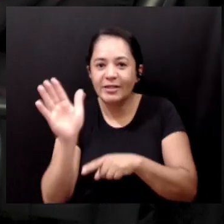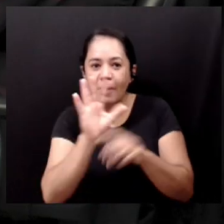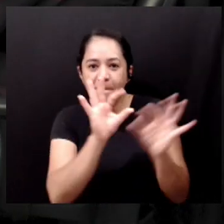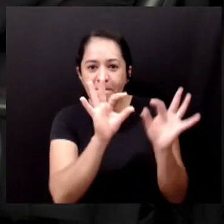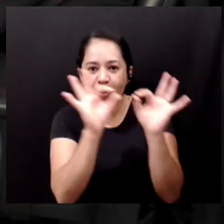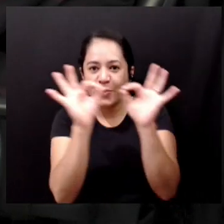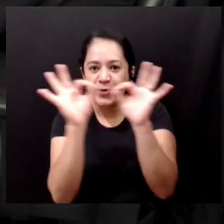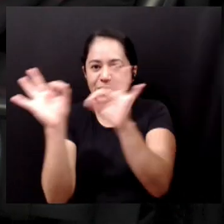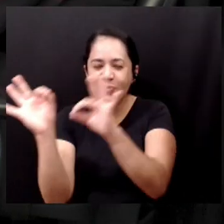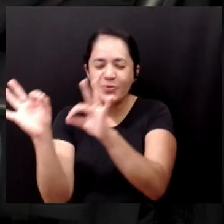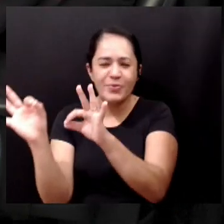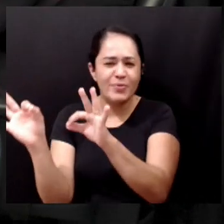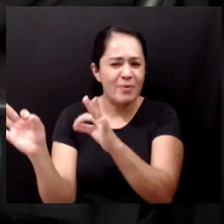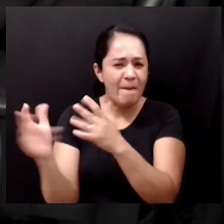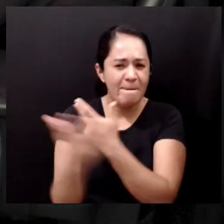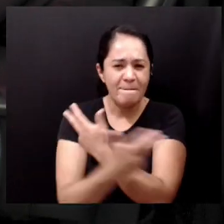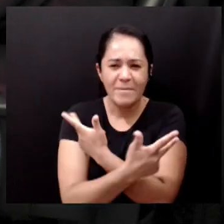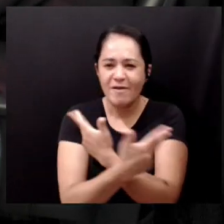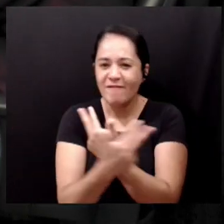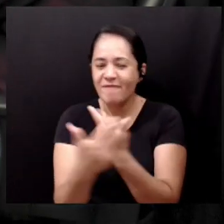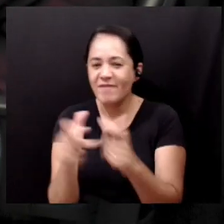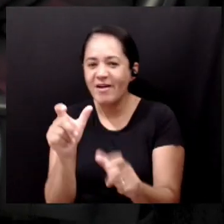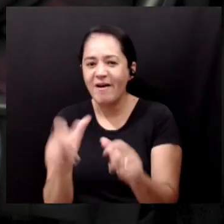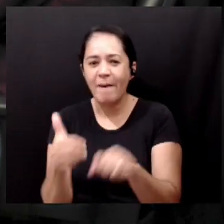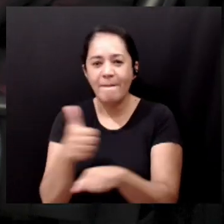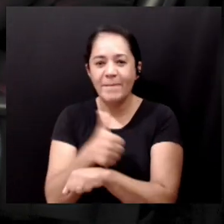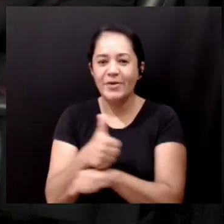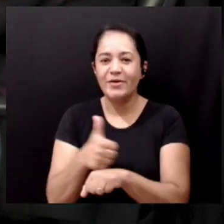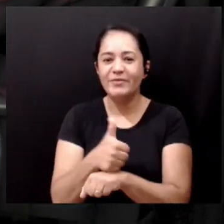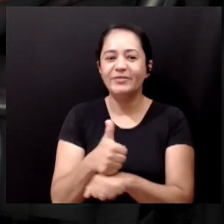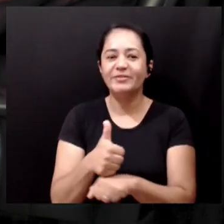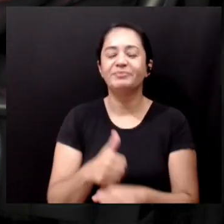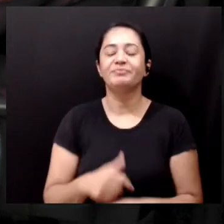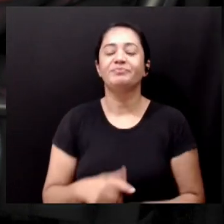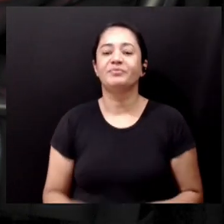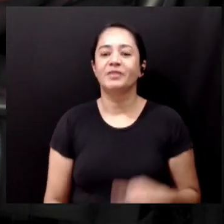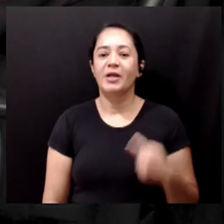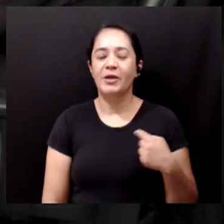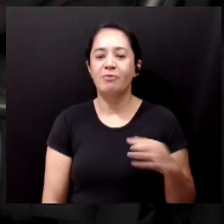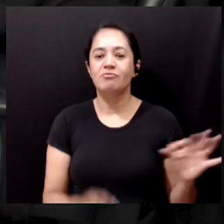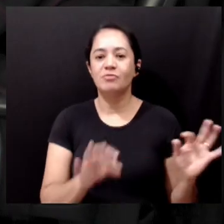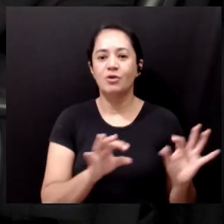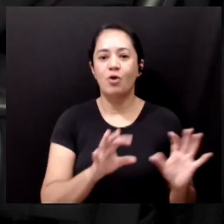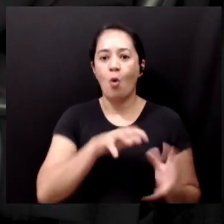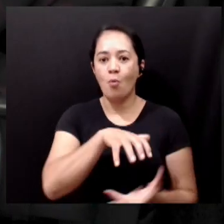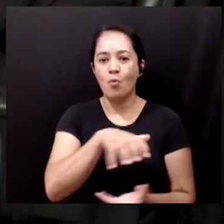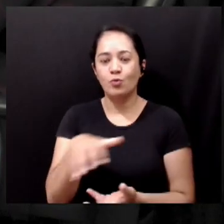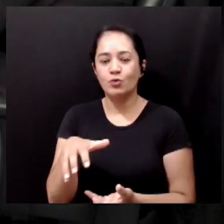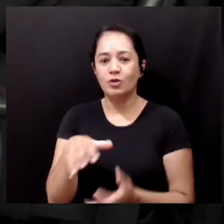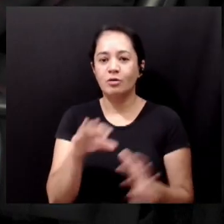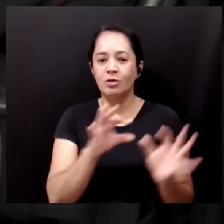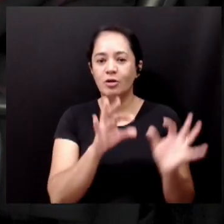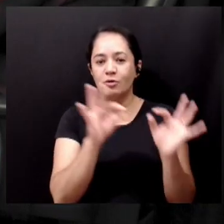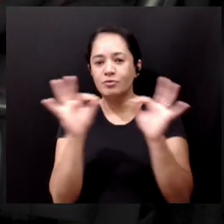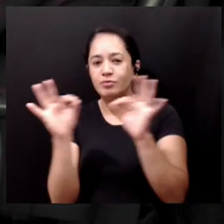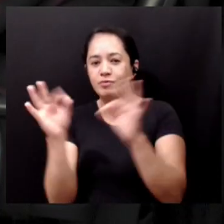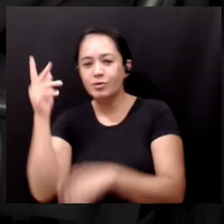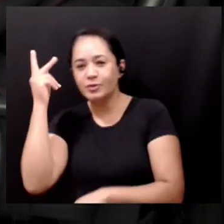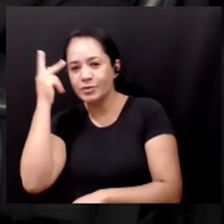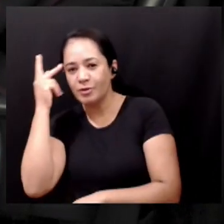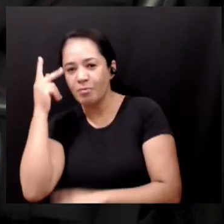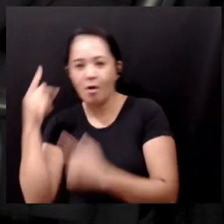Silas, né? O Miller jogou junto, Aí eu assisti o Mundial do São Paulo contra o Barcelona, contra o